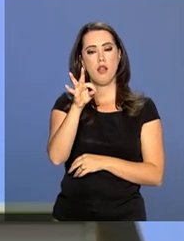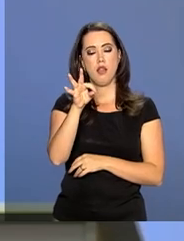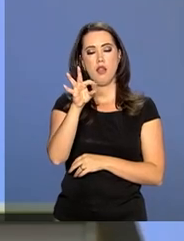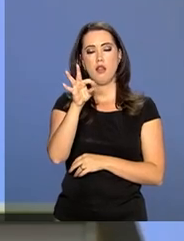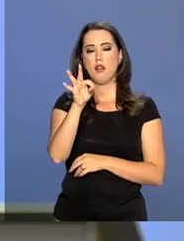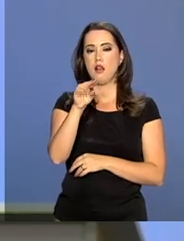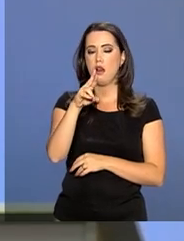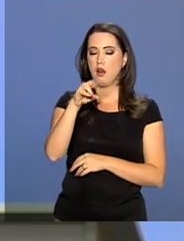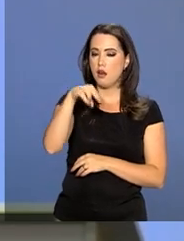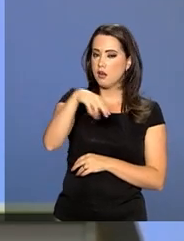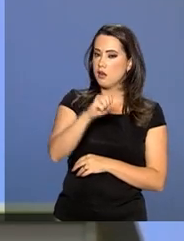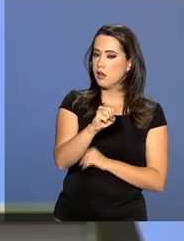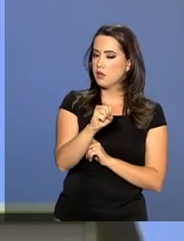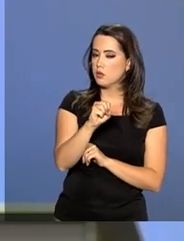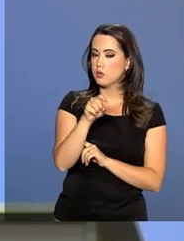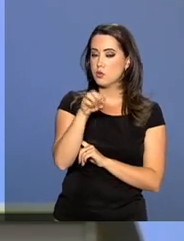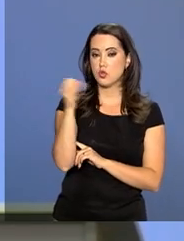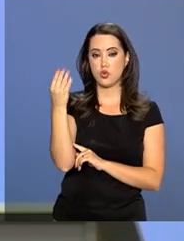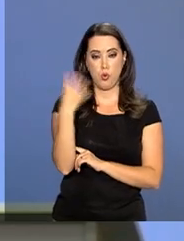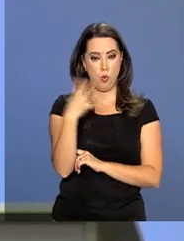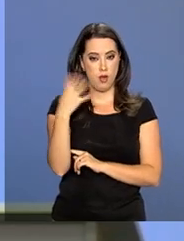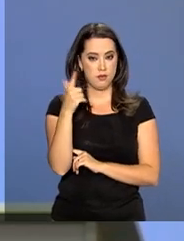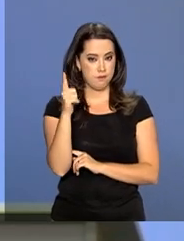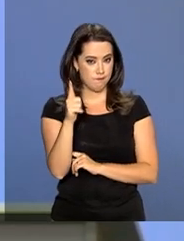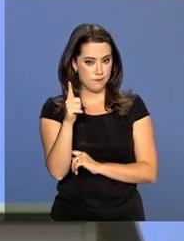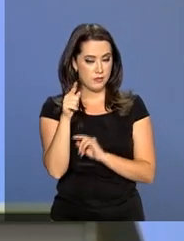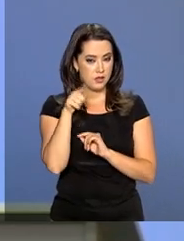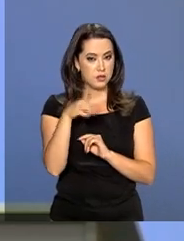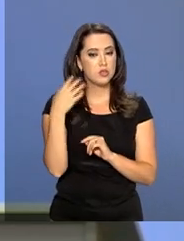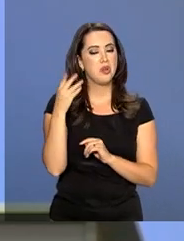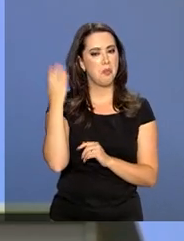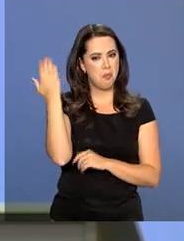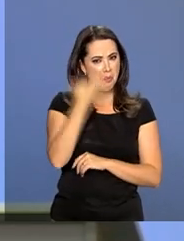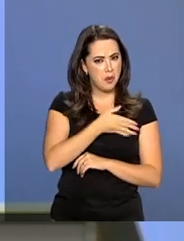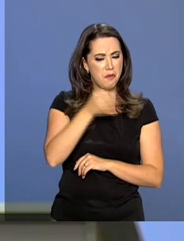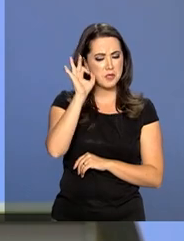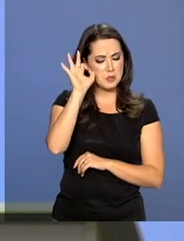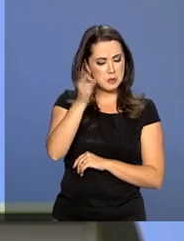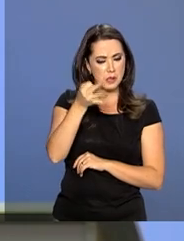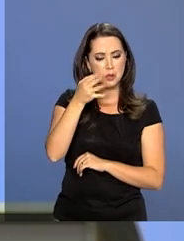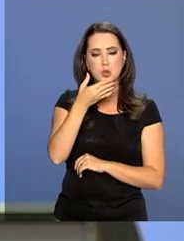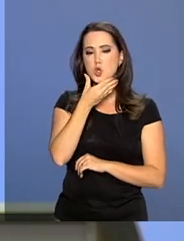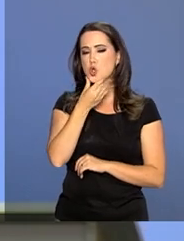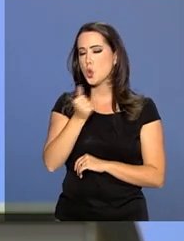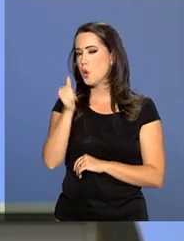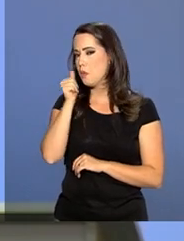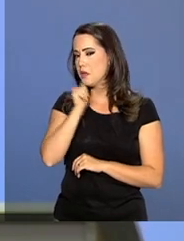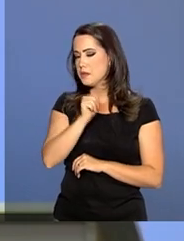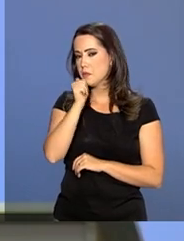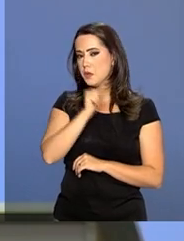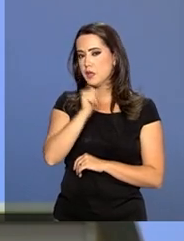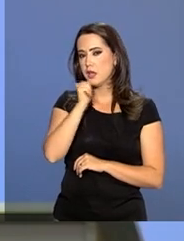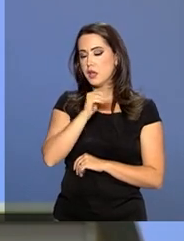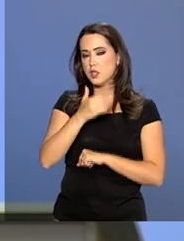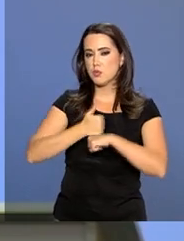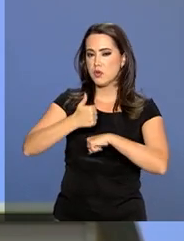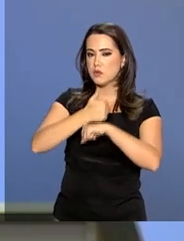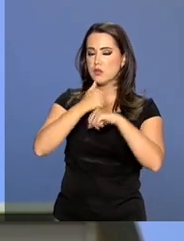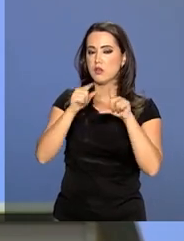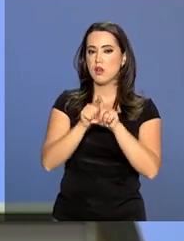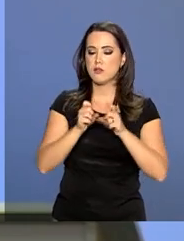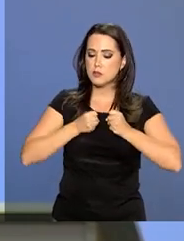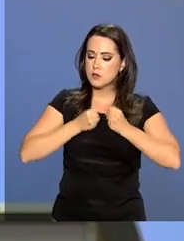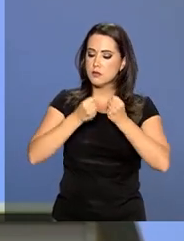é mais uma prova cabal do talento de homens e mulheres que se dedicam dia e